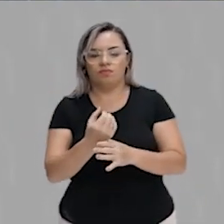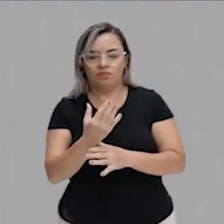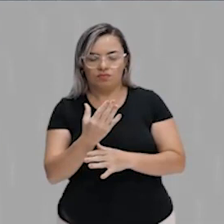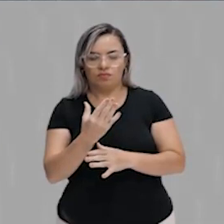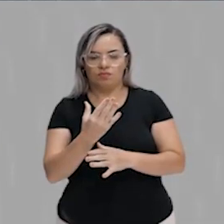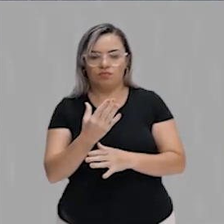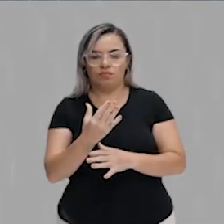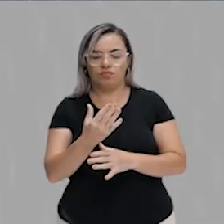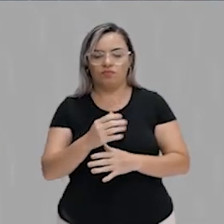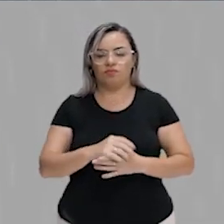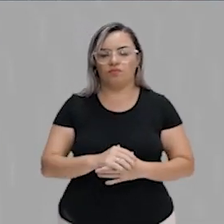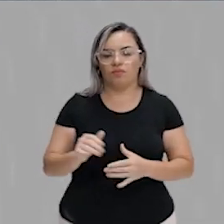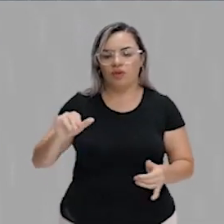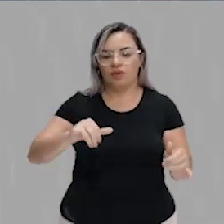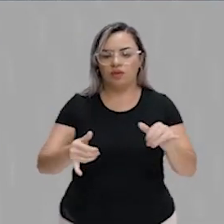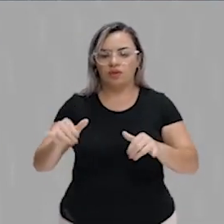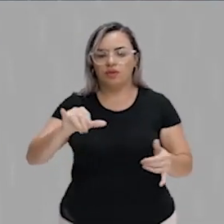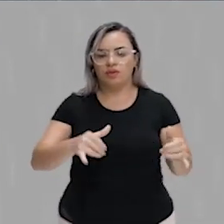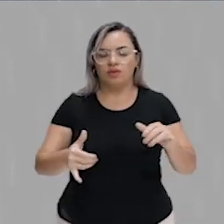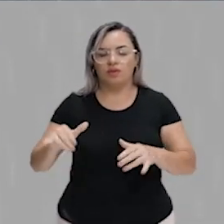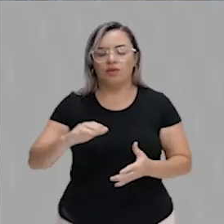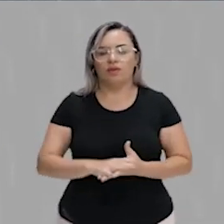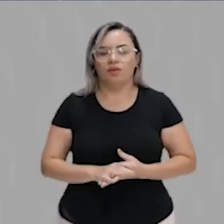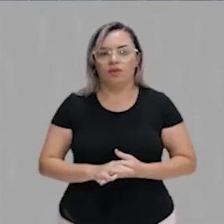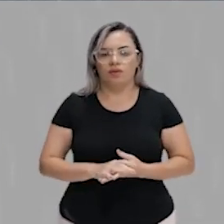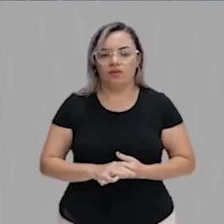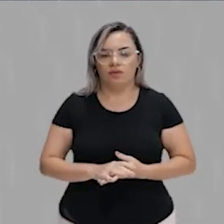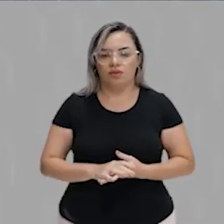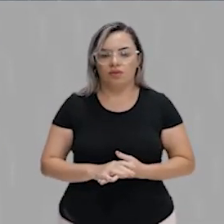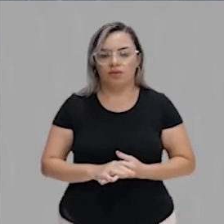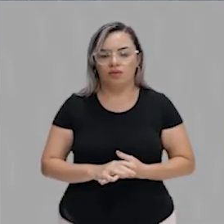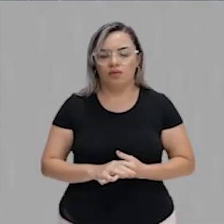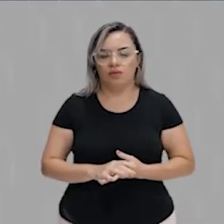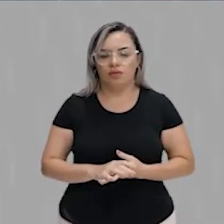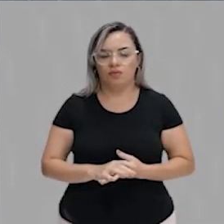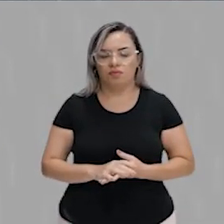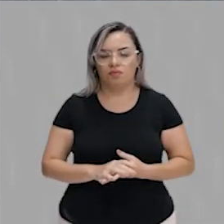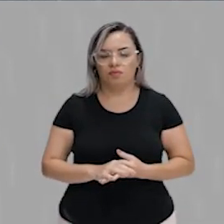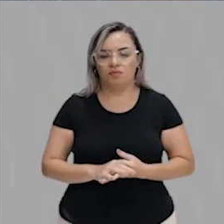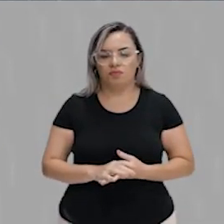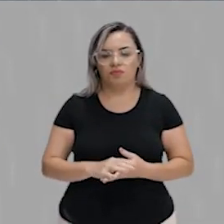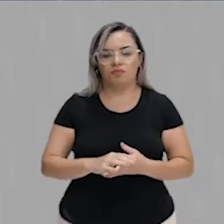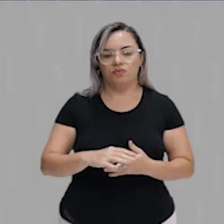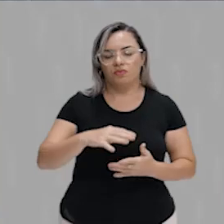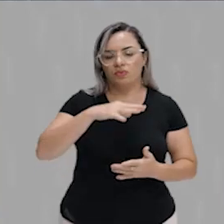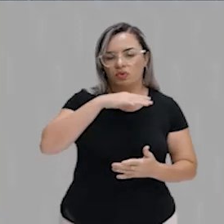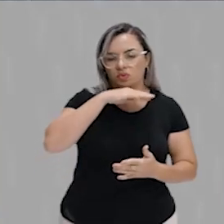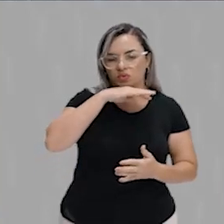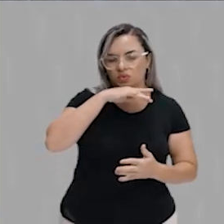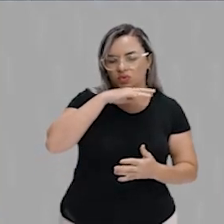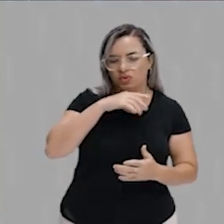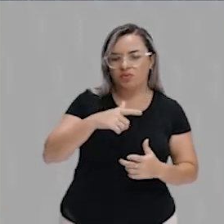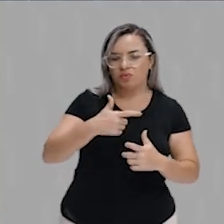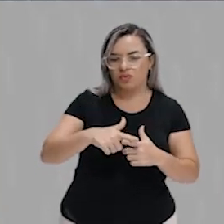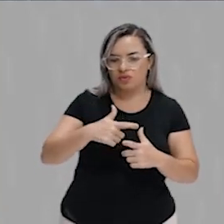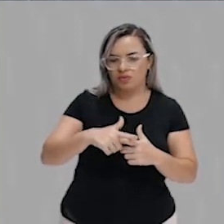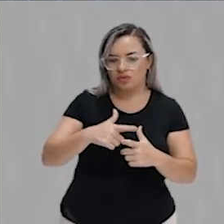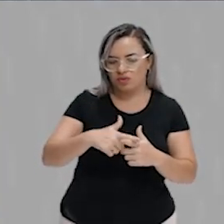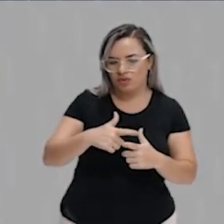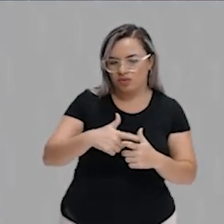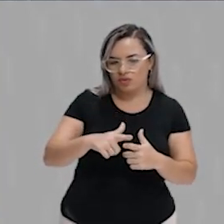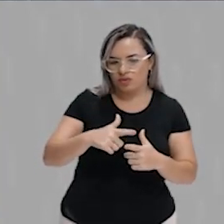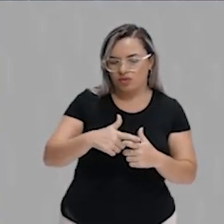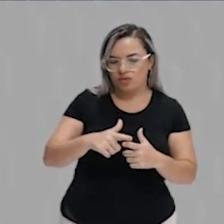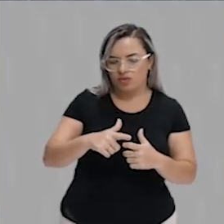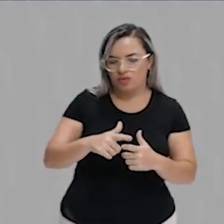em laboratório, certo? Ele vai ser tóxico para eudicotiledôneas, ou seja, ela